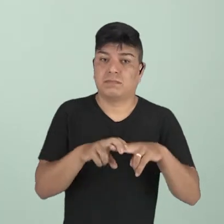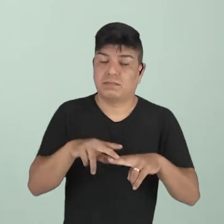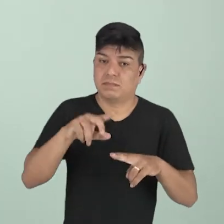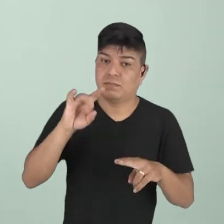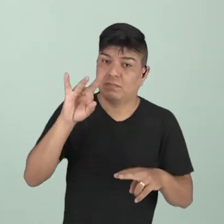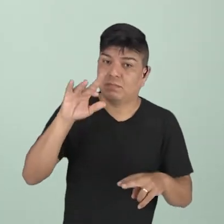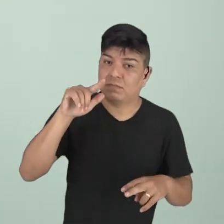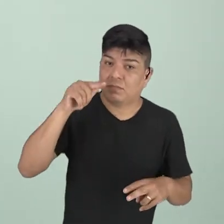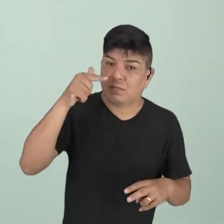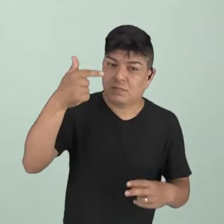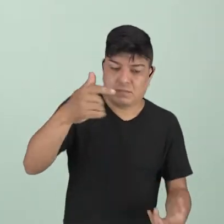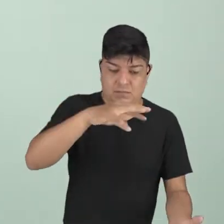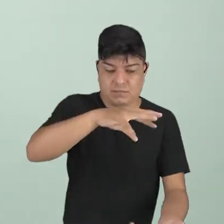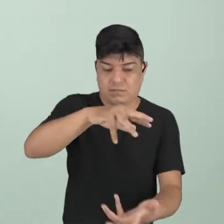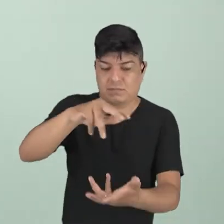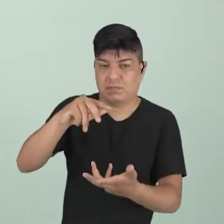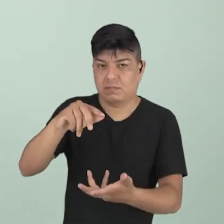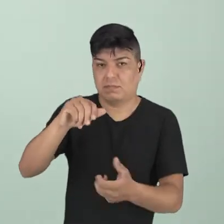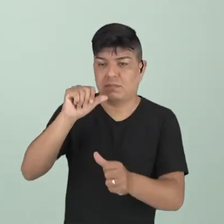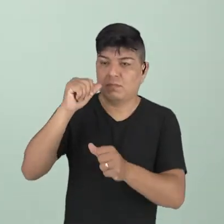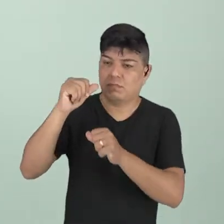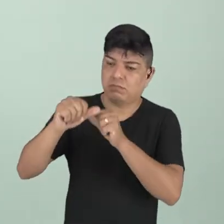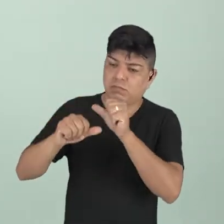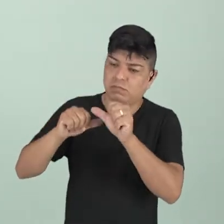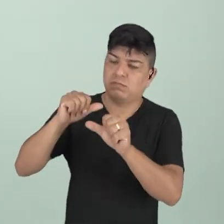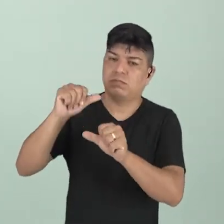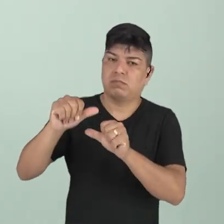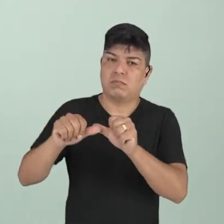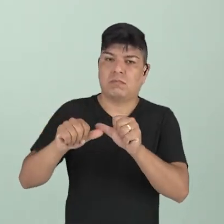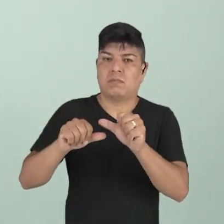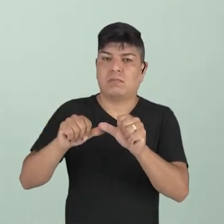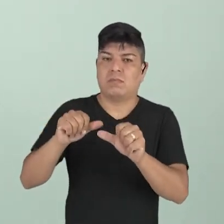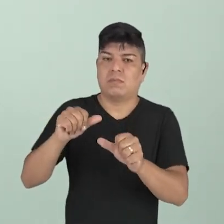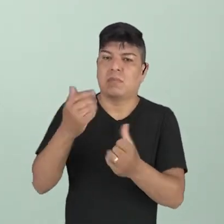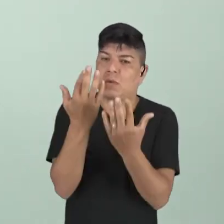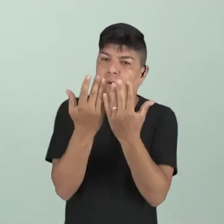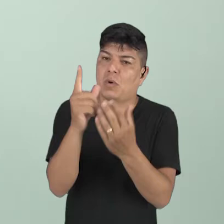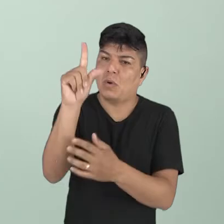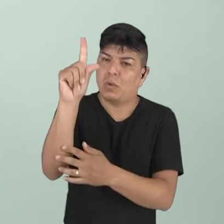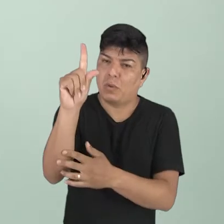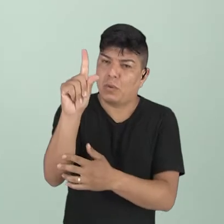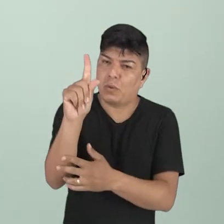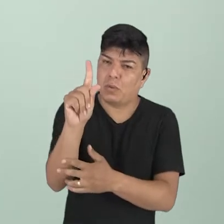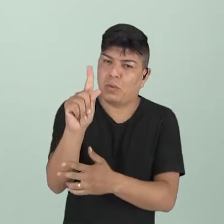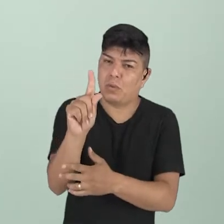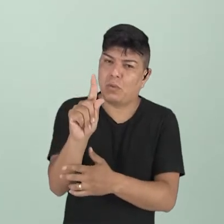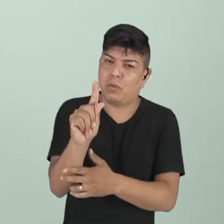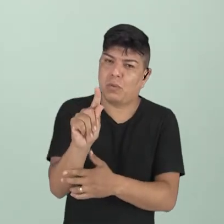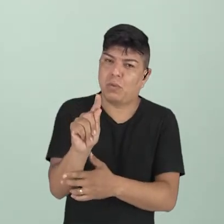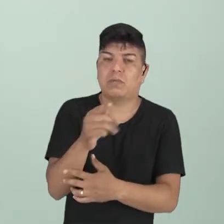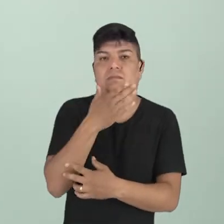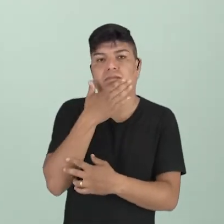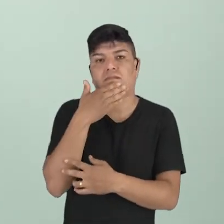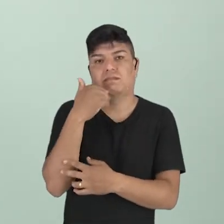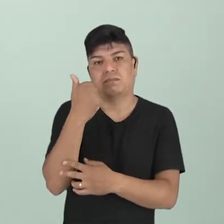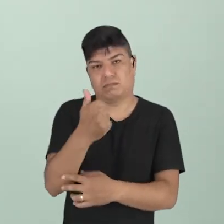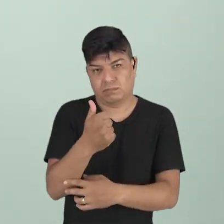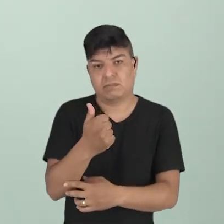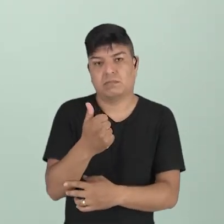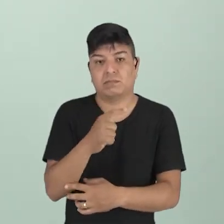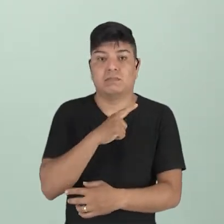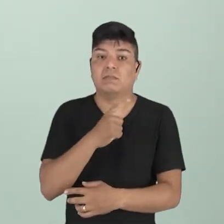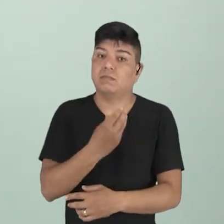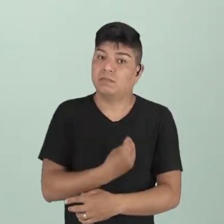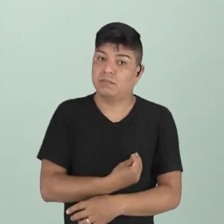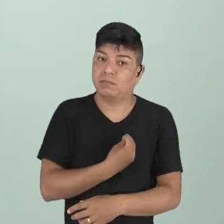depois que esse planeta primitivo passou por um processo de resfriamento é que ele começou a reunir condições para abrigar a